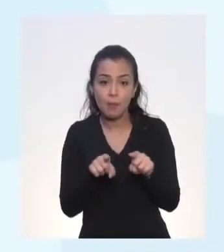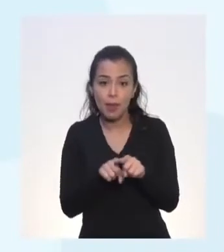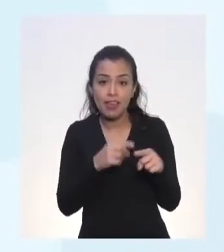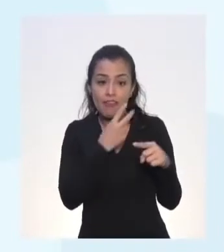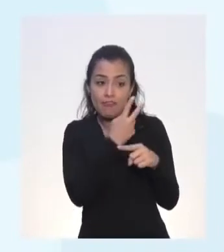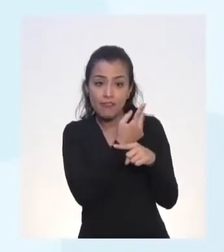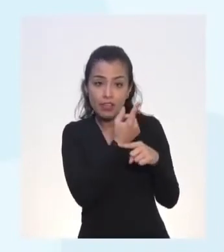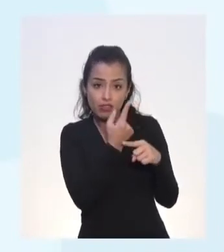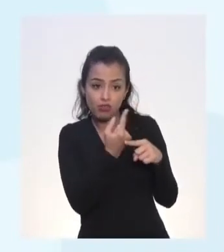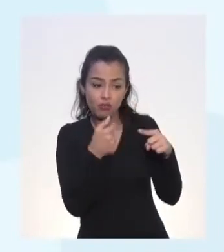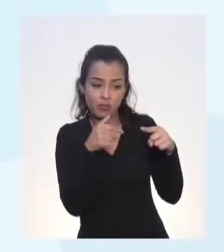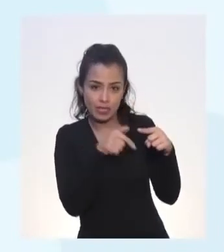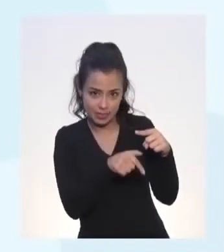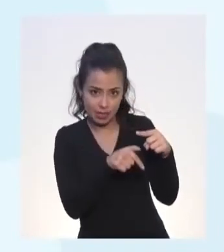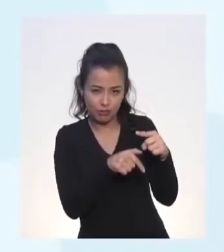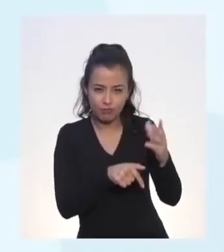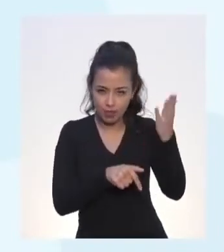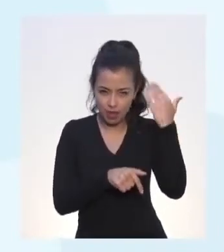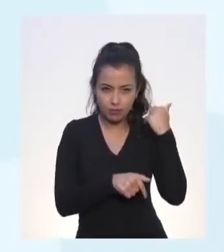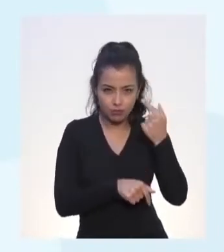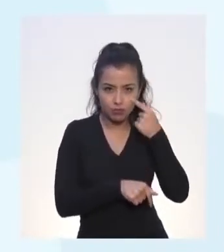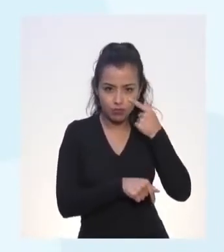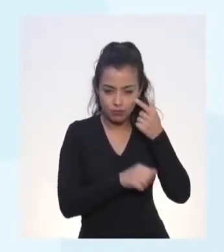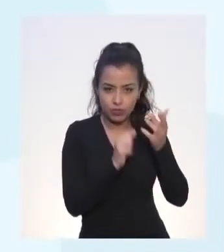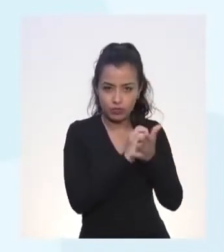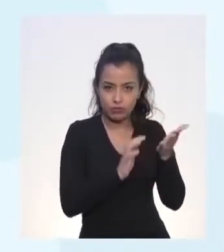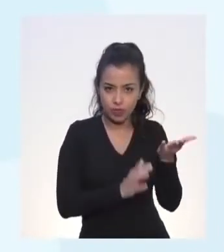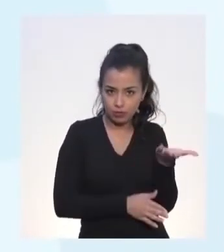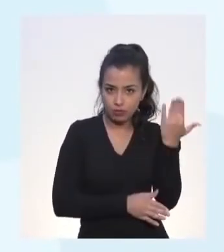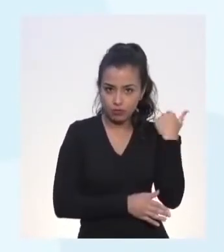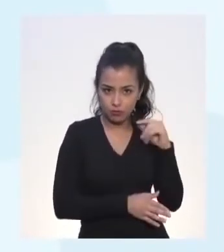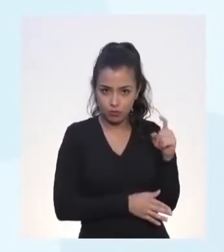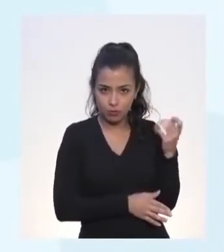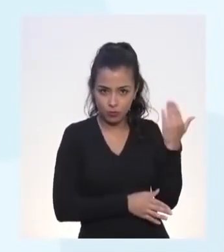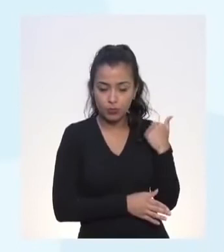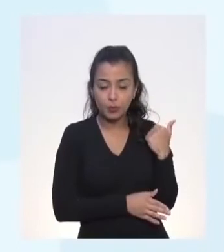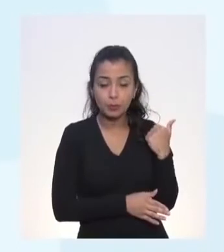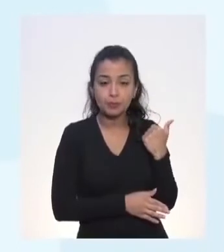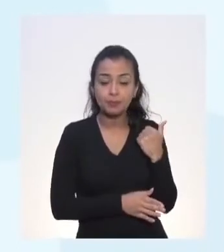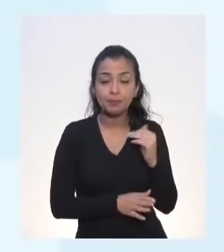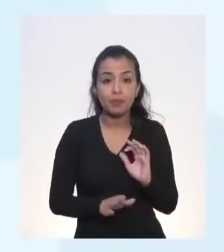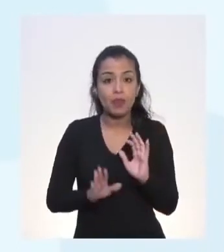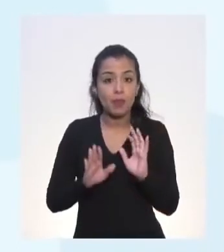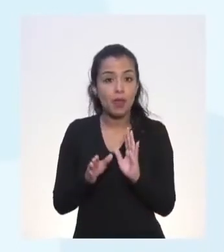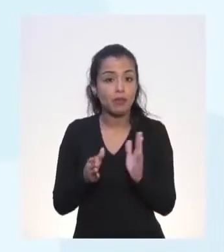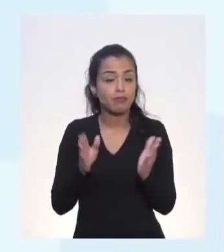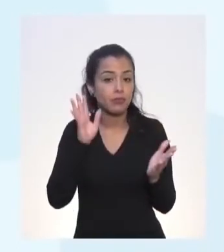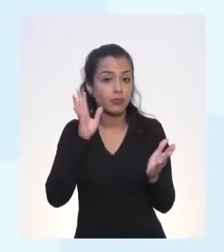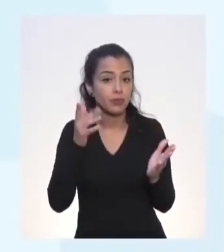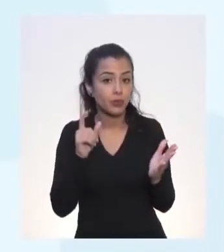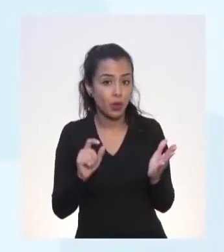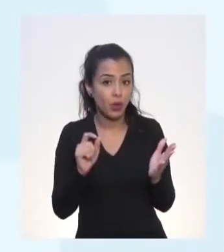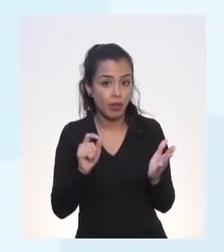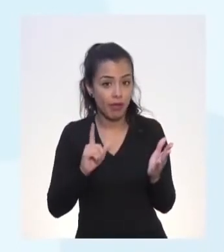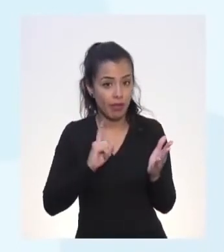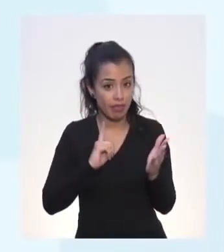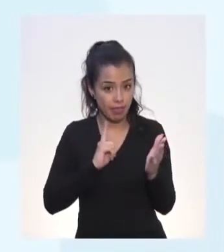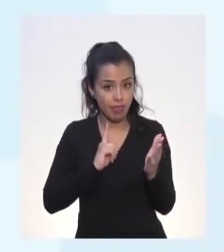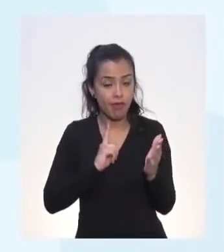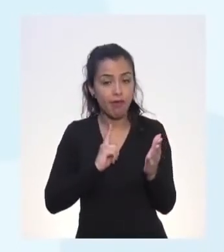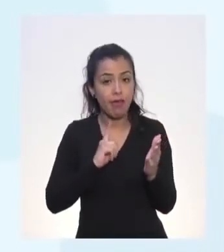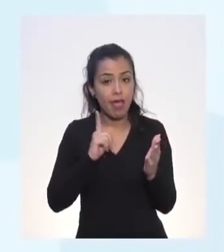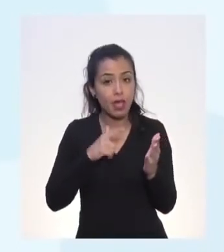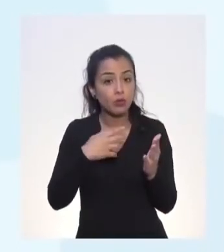para 7, lá no exercício anterior. Exatamente. Então, o que acontece? Esse posicionamento aqui é em relação